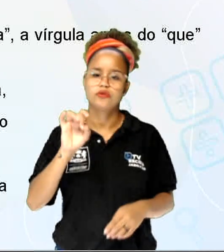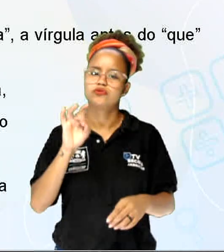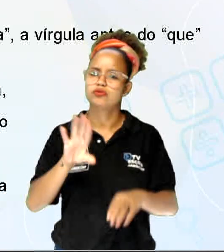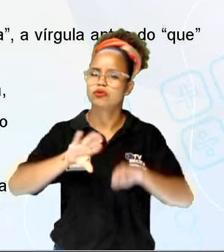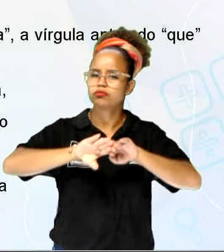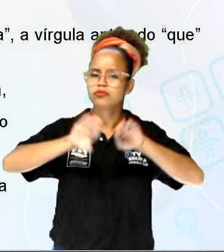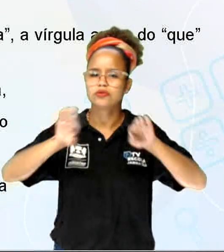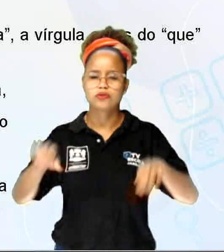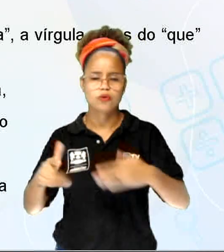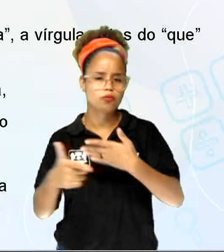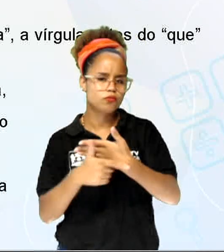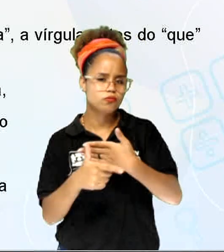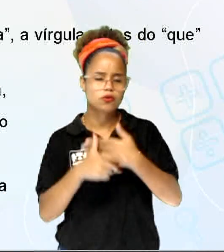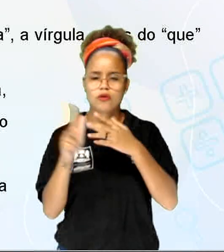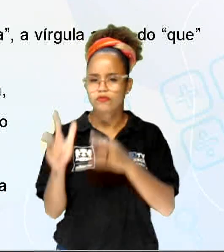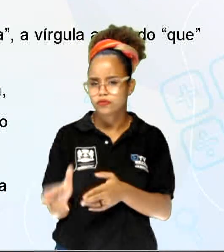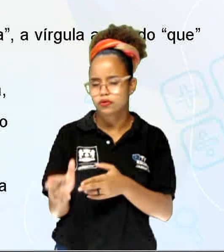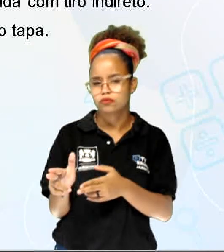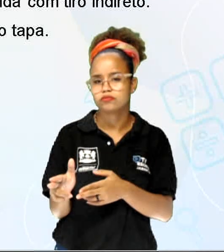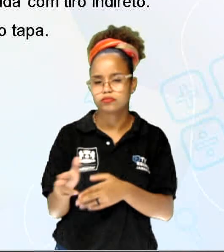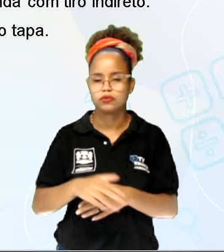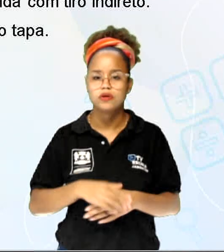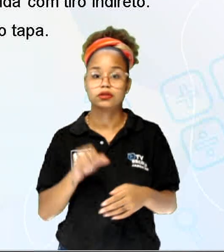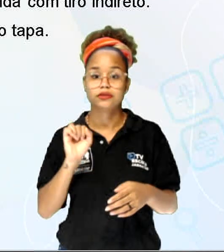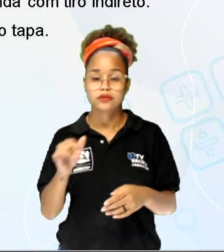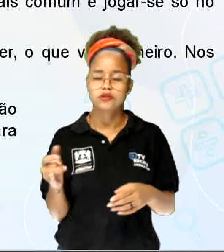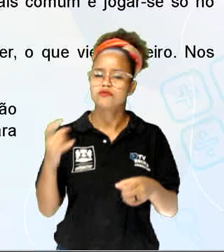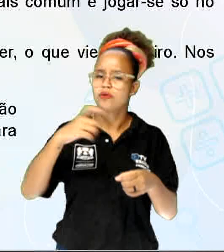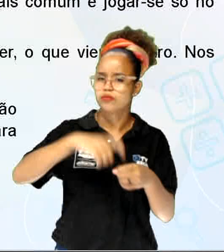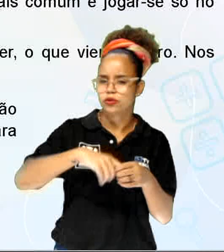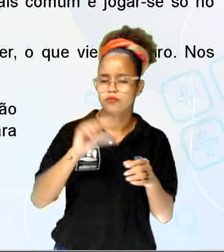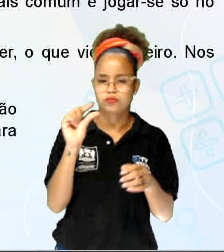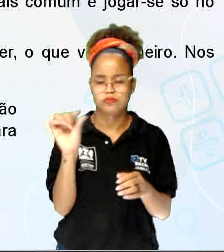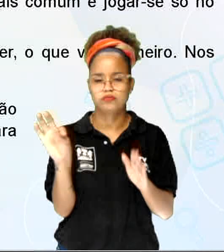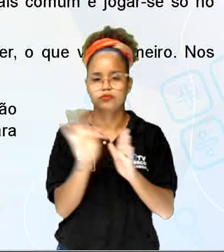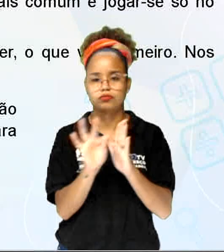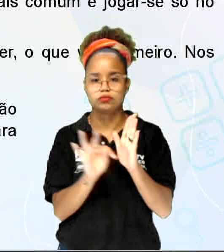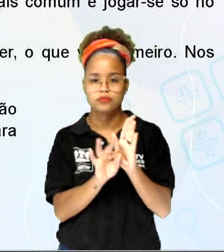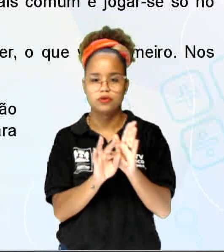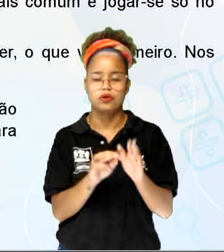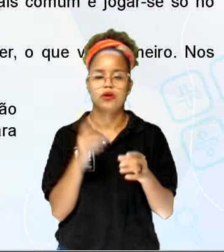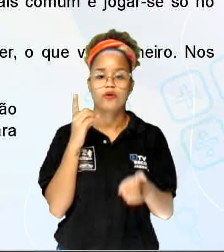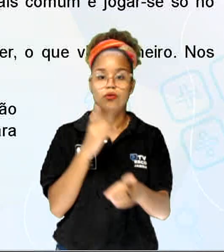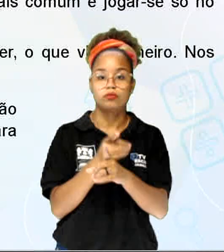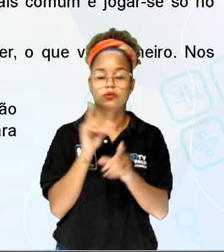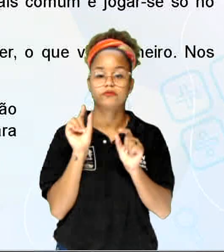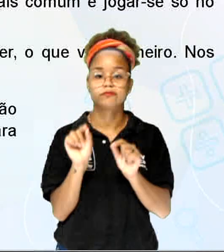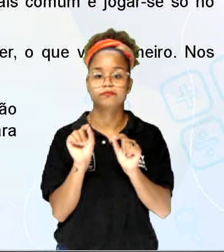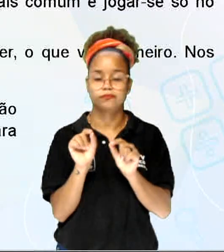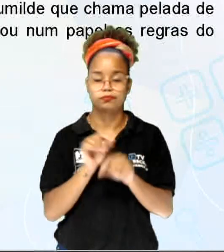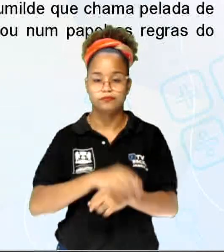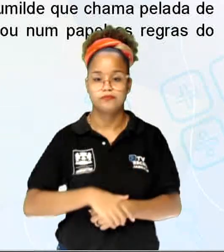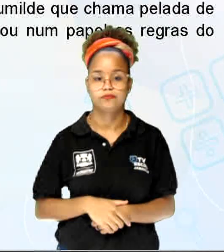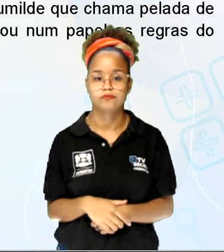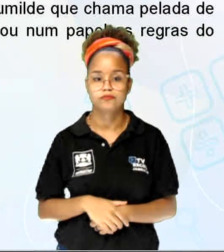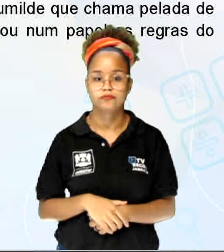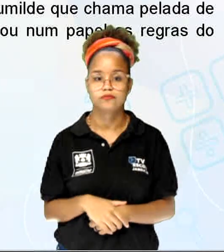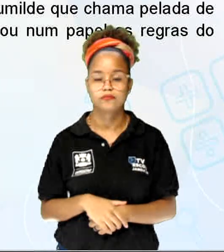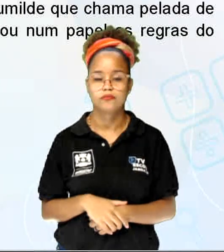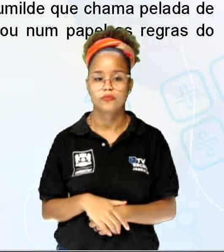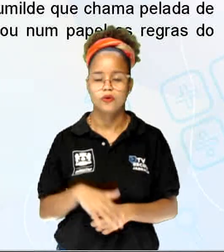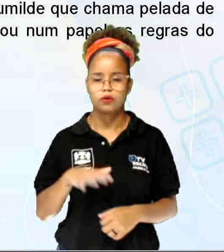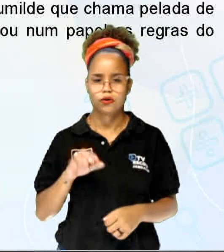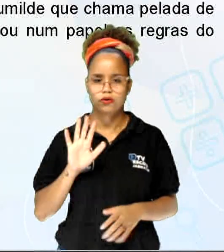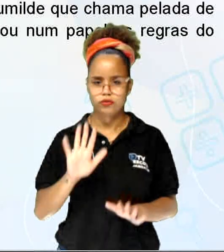função sintática. Se a gente voltar um pouquinho ao texto, a gente vai encontrar aqui, deixa eu só localizar